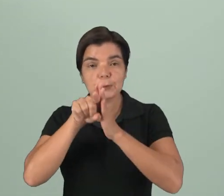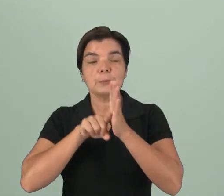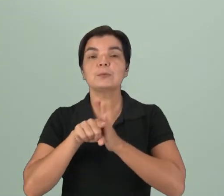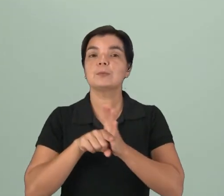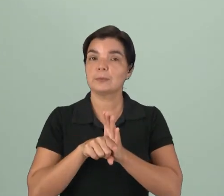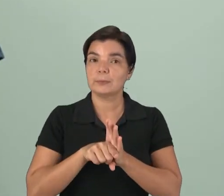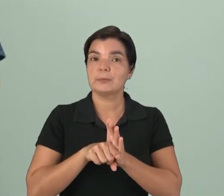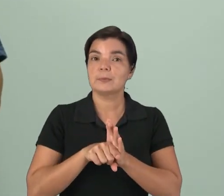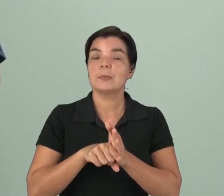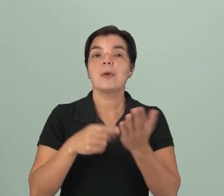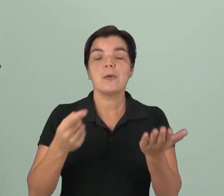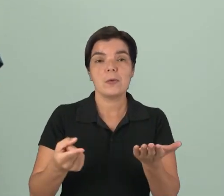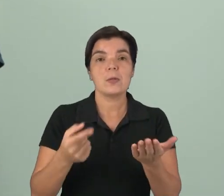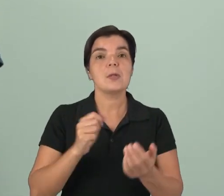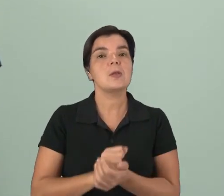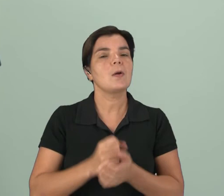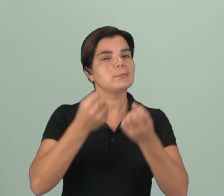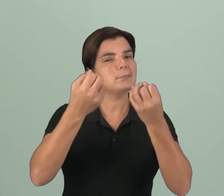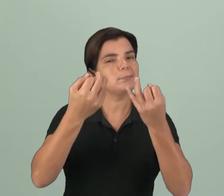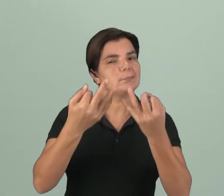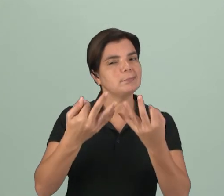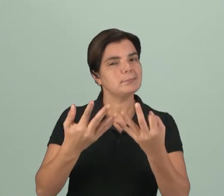né? E a gente deu uma